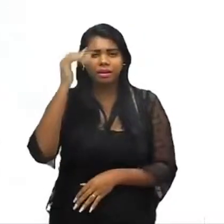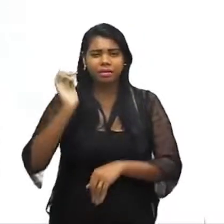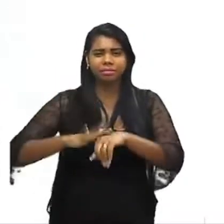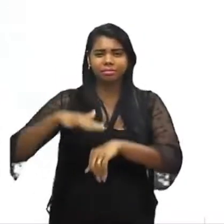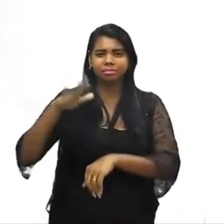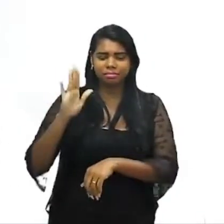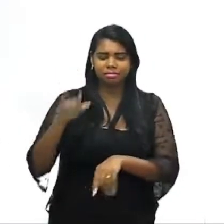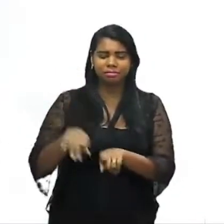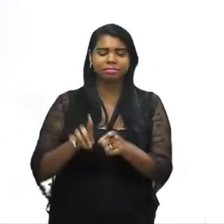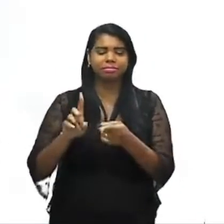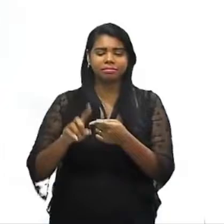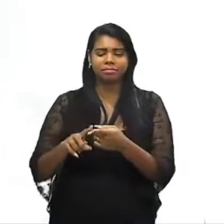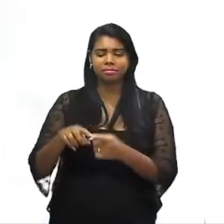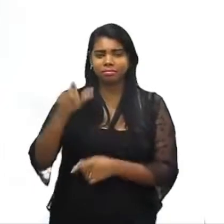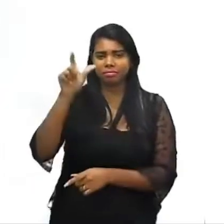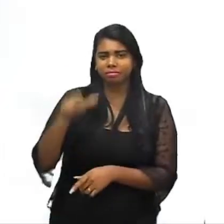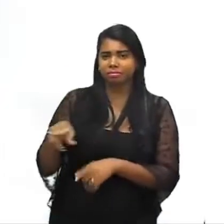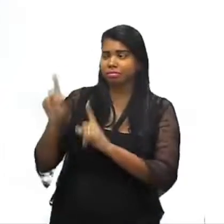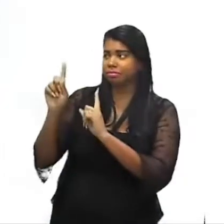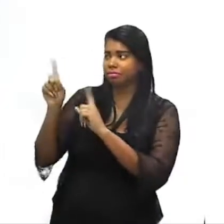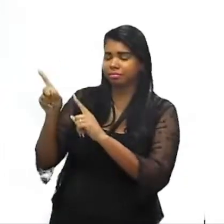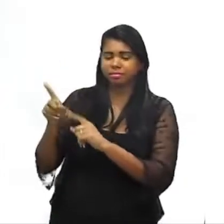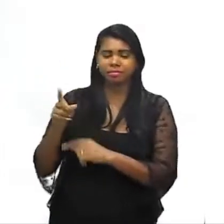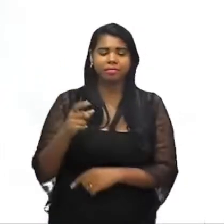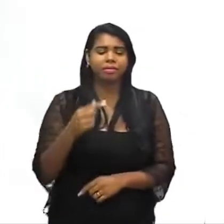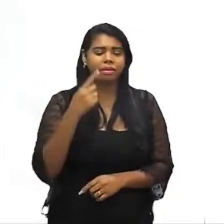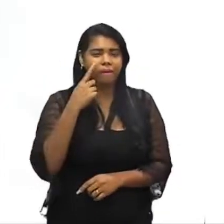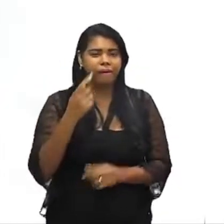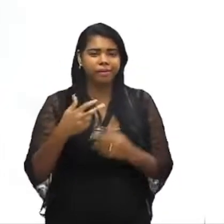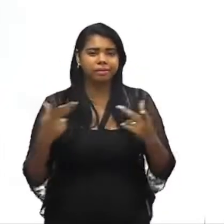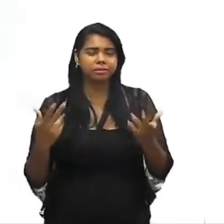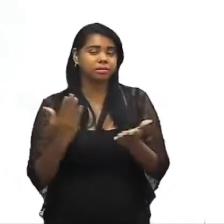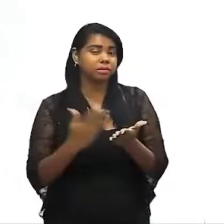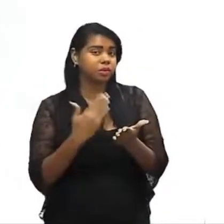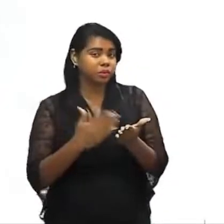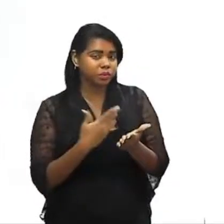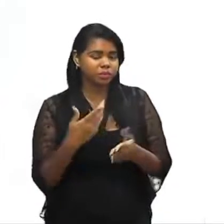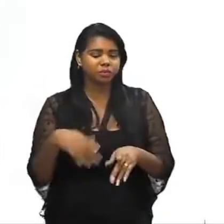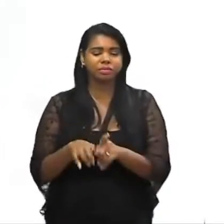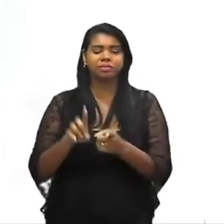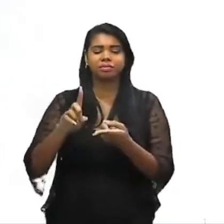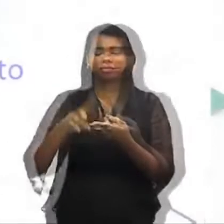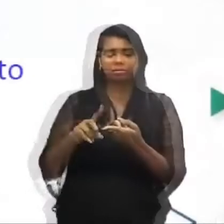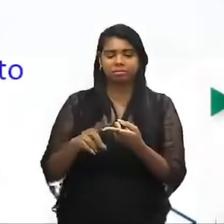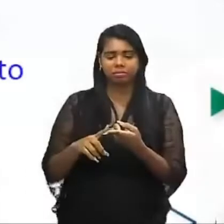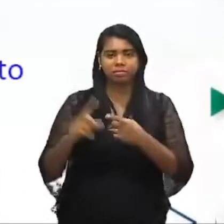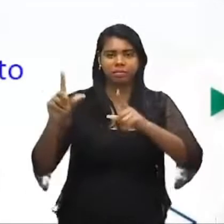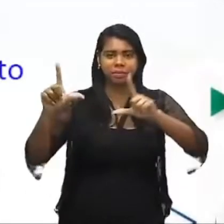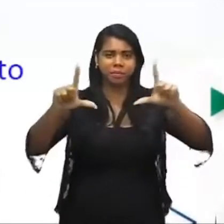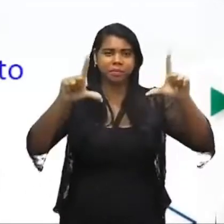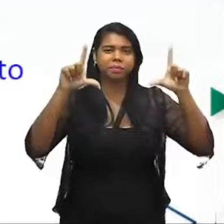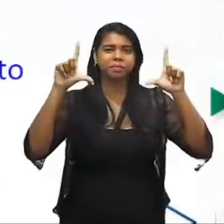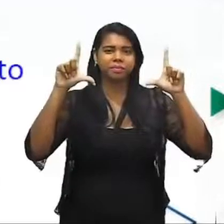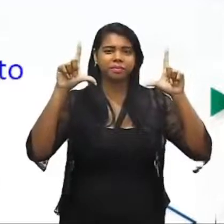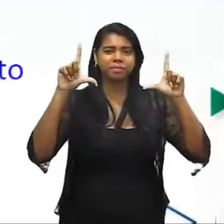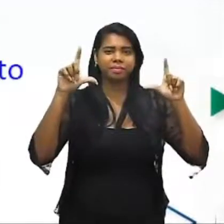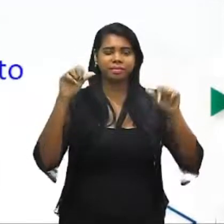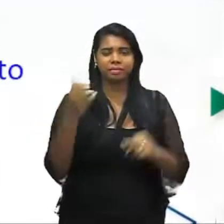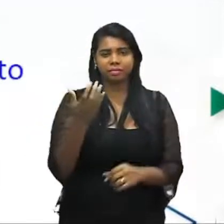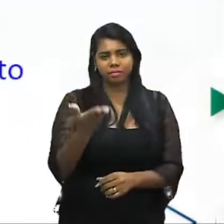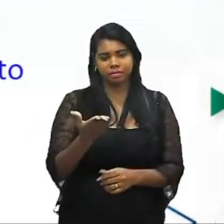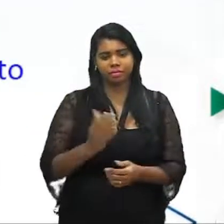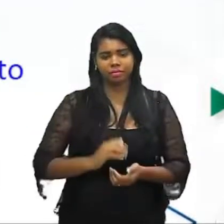desse artista, tá? A gente vai conhecer também, ver algumas obras dele, mas lendo aí o que está no slide para vocês,